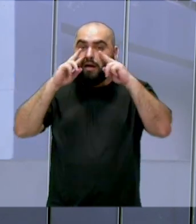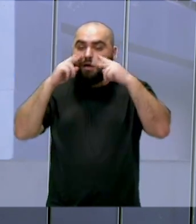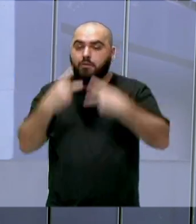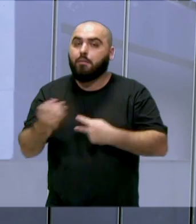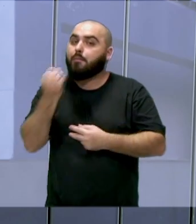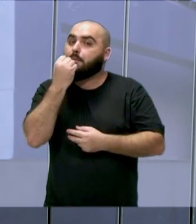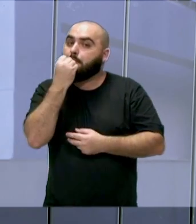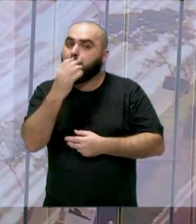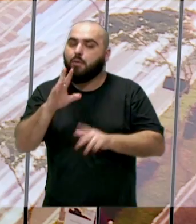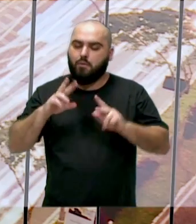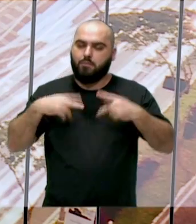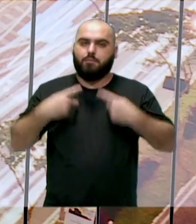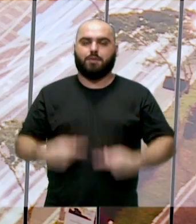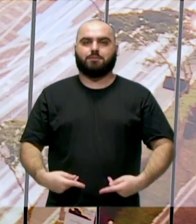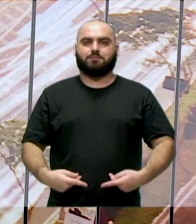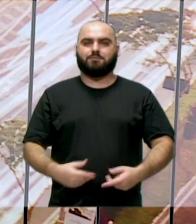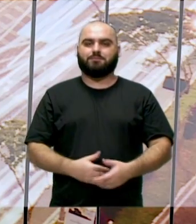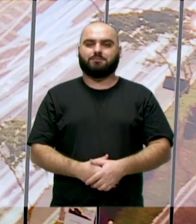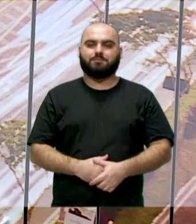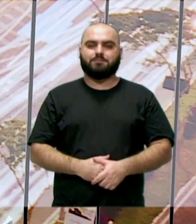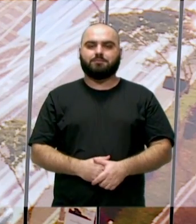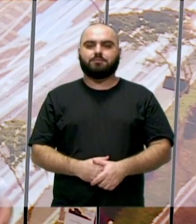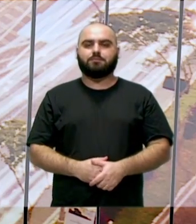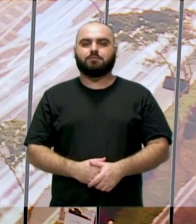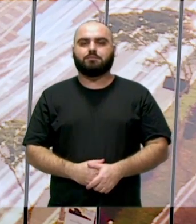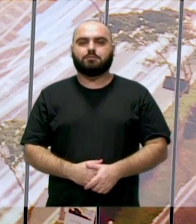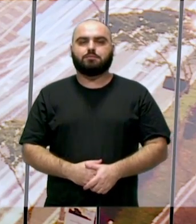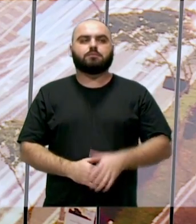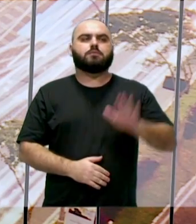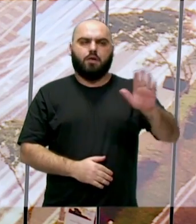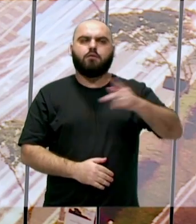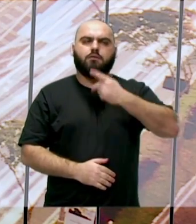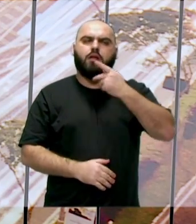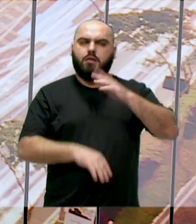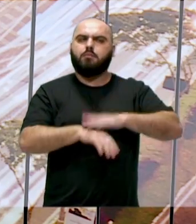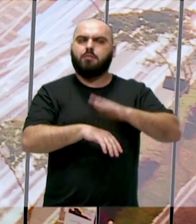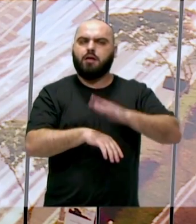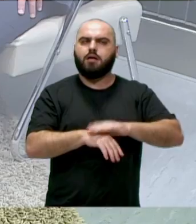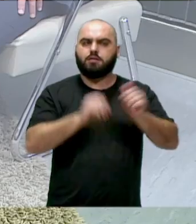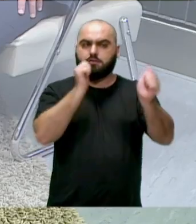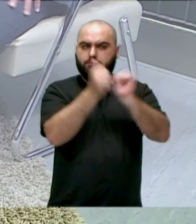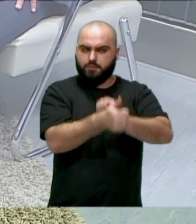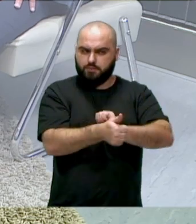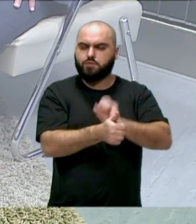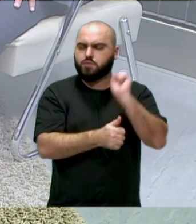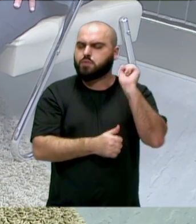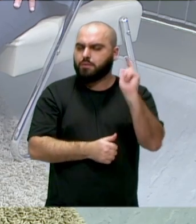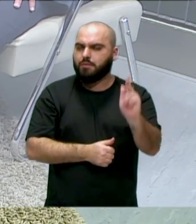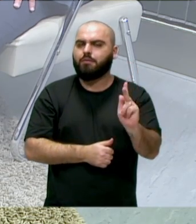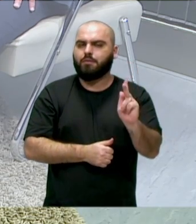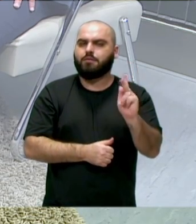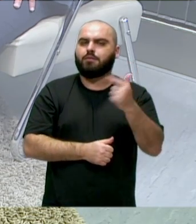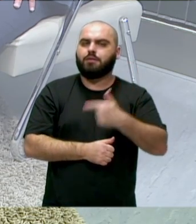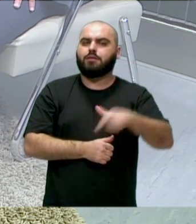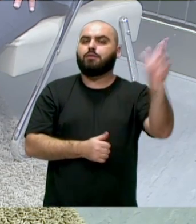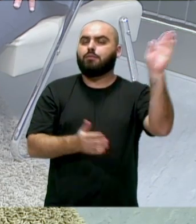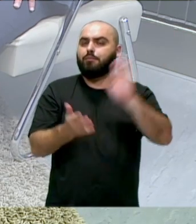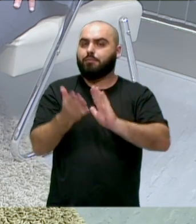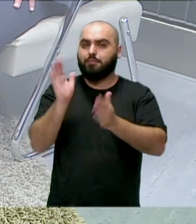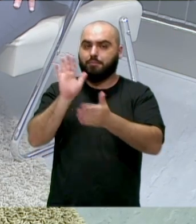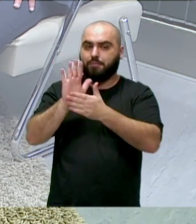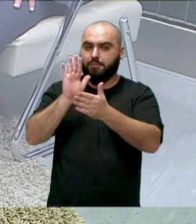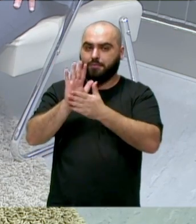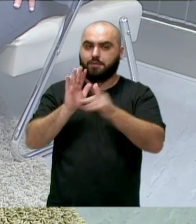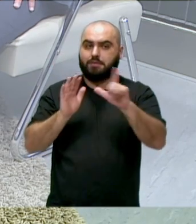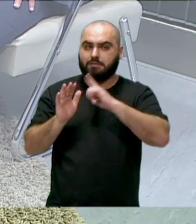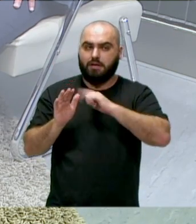bom no ser humano. Vereador, durante o programa a gente ainda vai falar um pouquinho mais a respeito de esporte e de algumas propostas que o senhor tem para